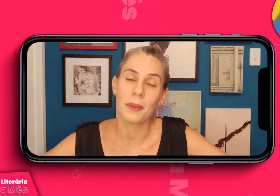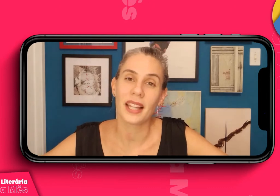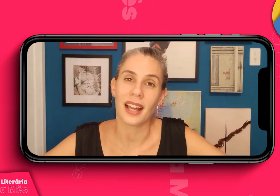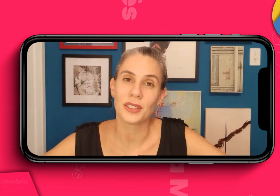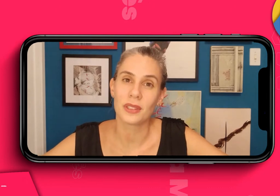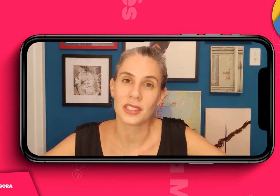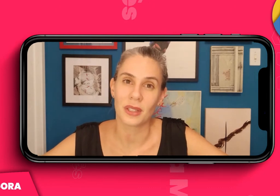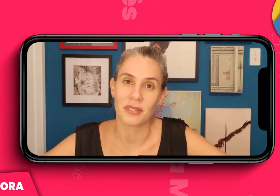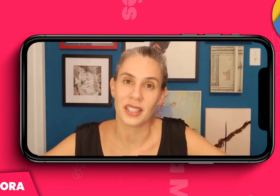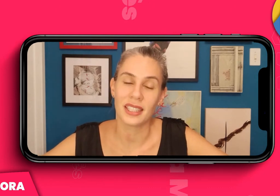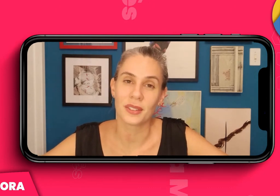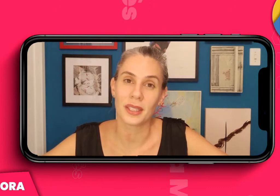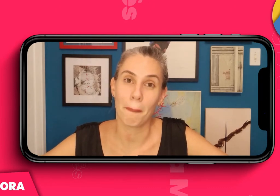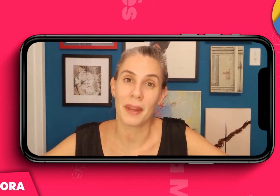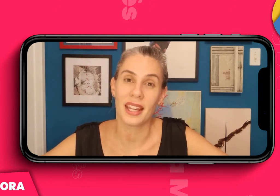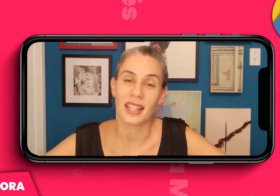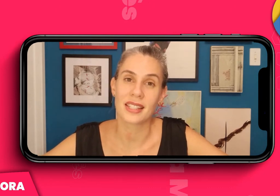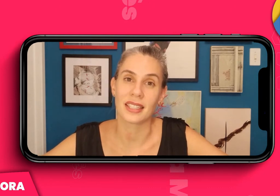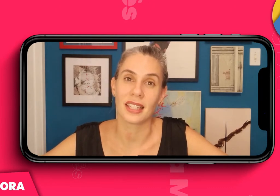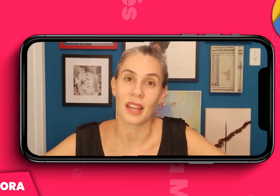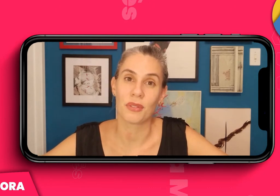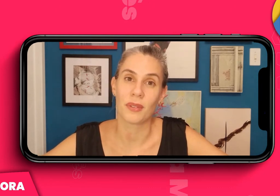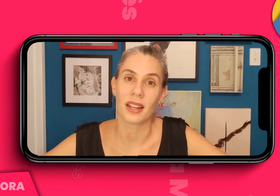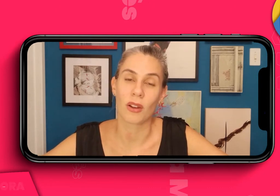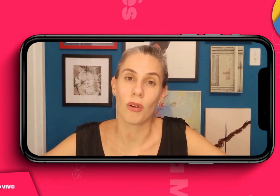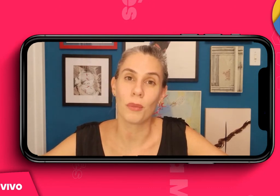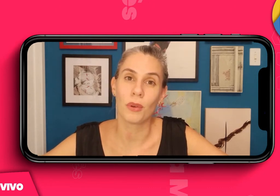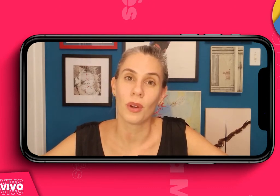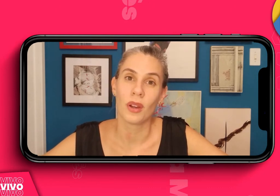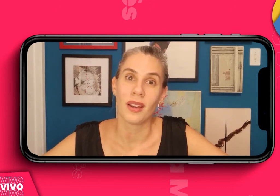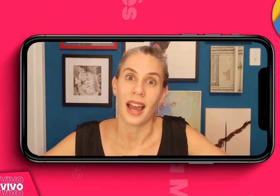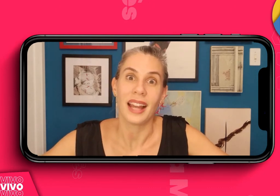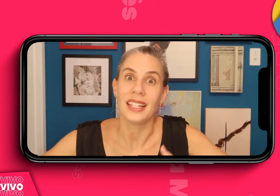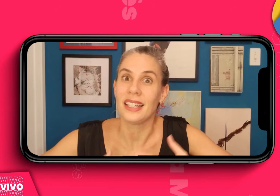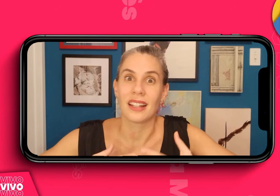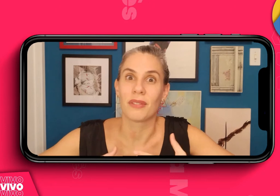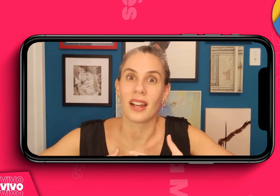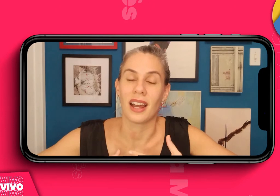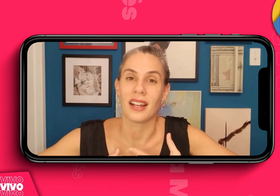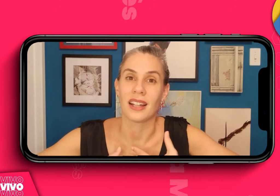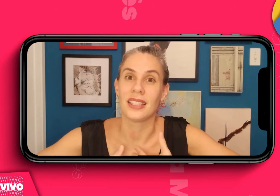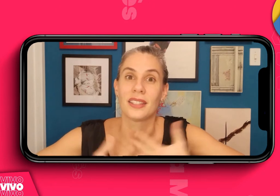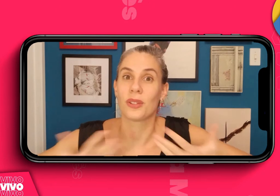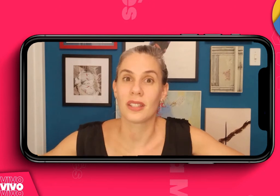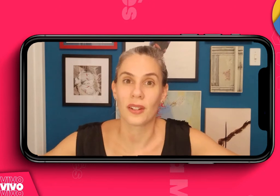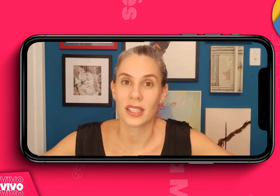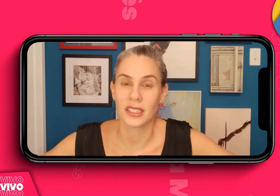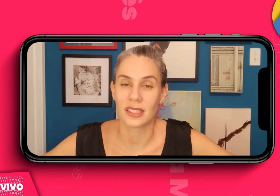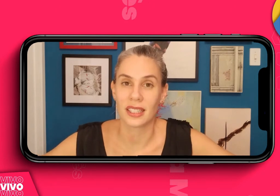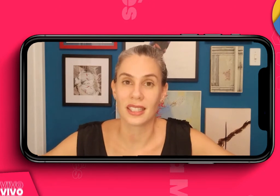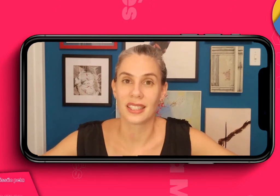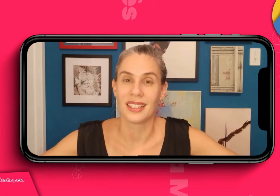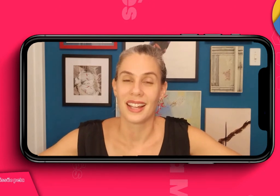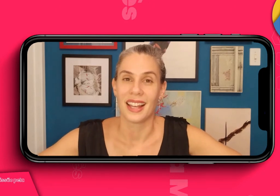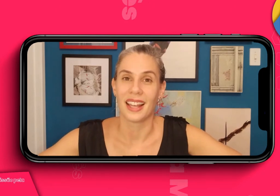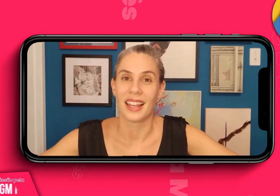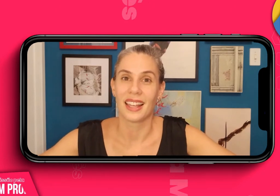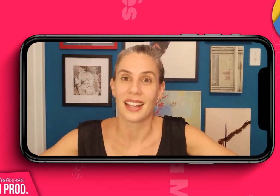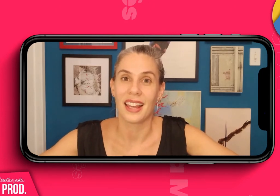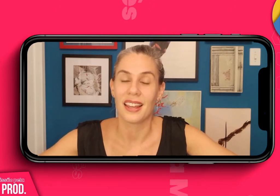E aí, acompanhá-la durante o evento também, assim, né? Como ali estava a diretora da Hora da